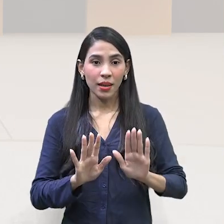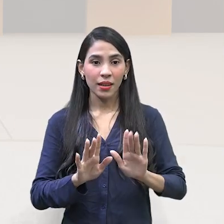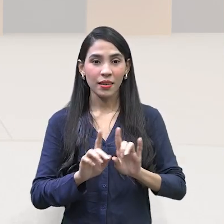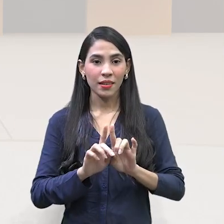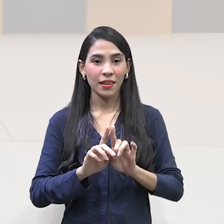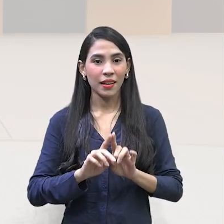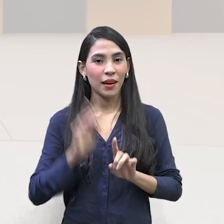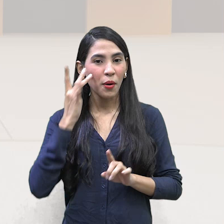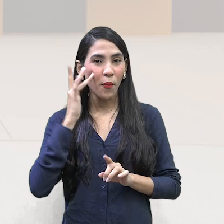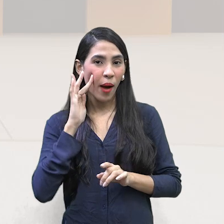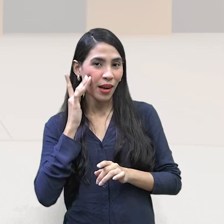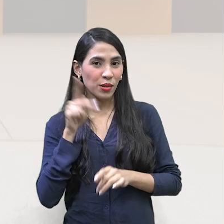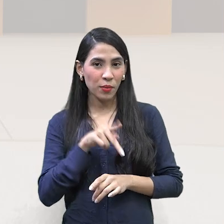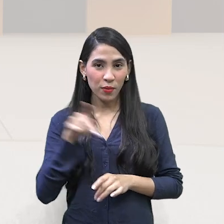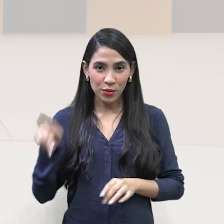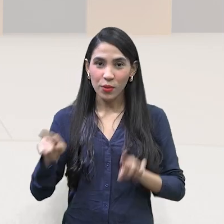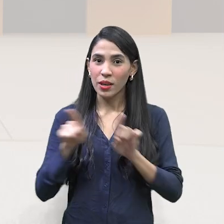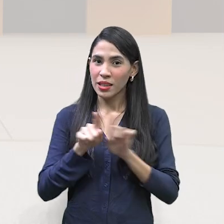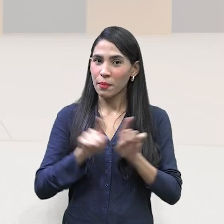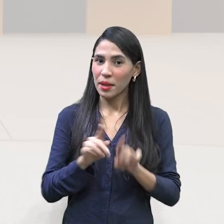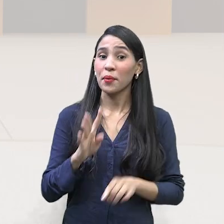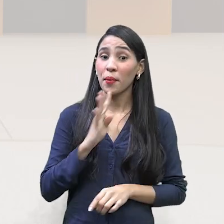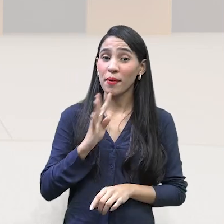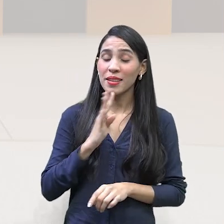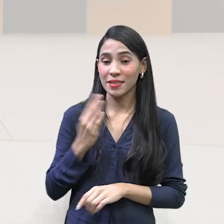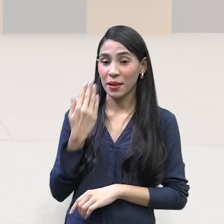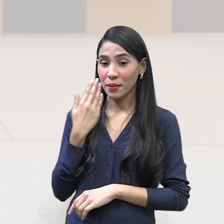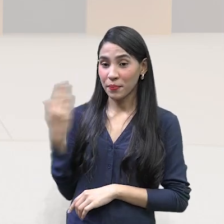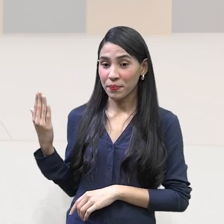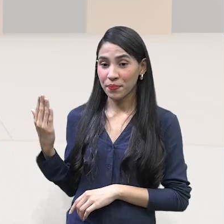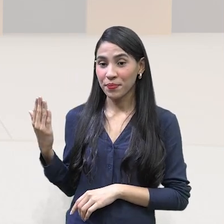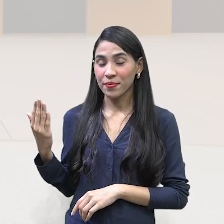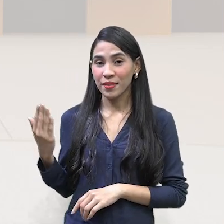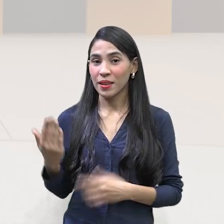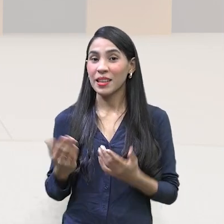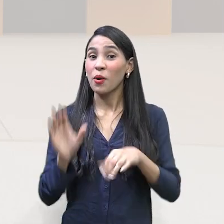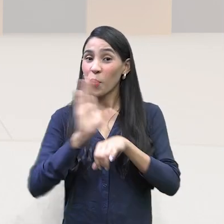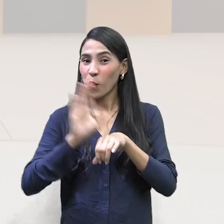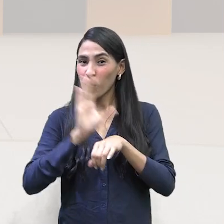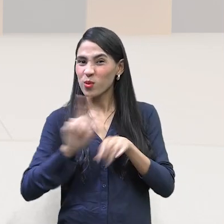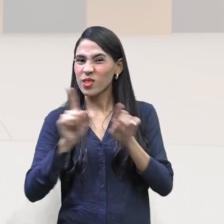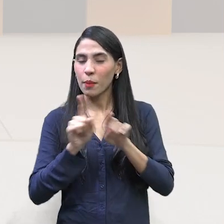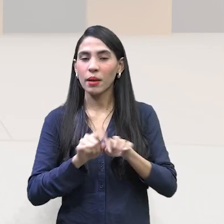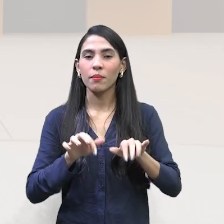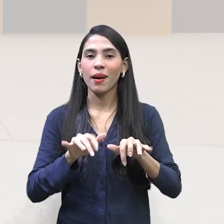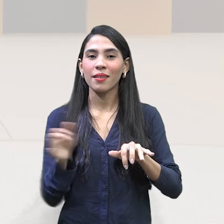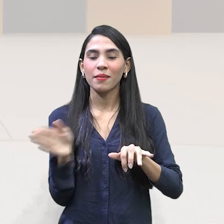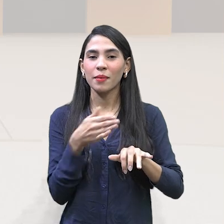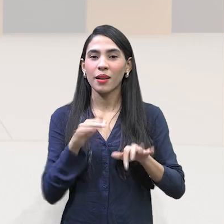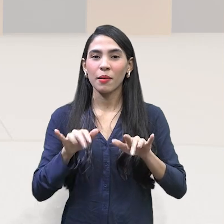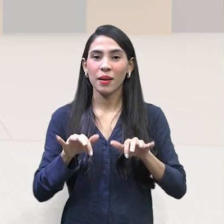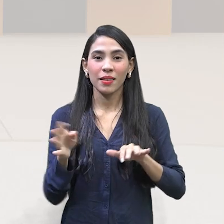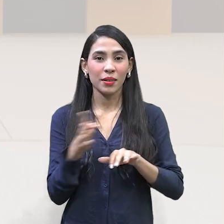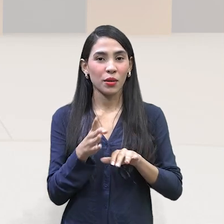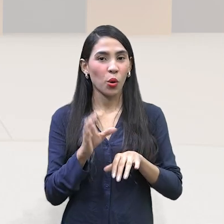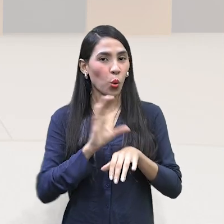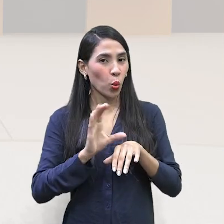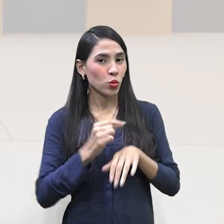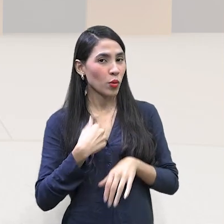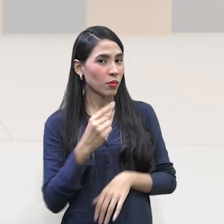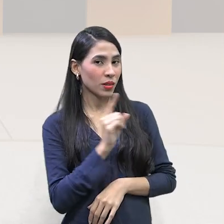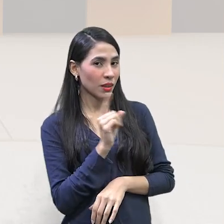querida professora aqui do meu lado, eu acho que ela também ainda chegou a conhecer, provavelmente até tenha feito um curso de datilografia por aí. O curso eu não